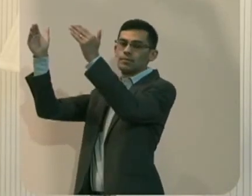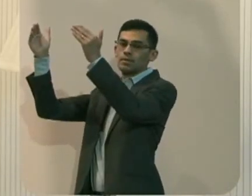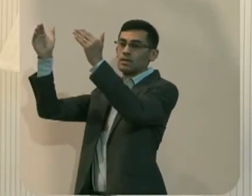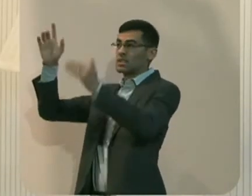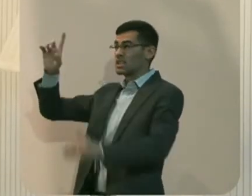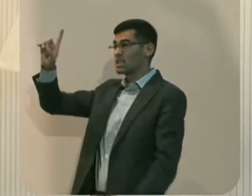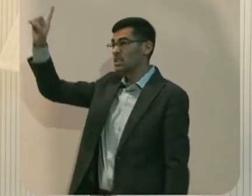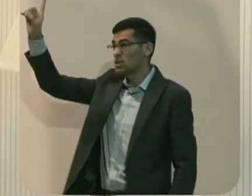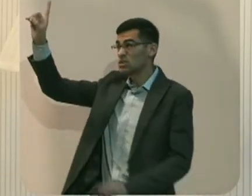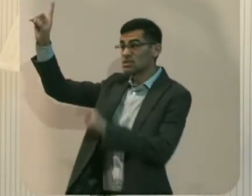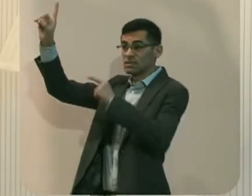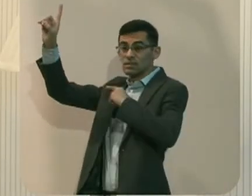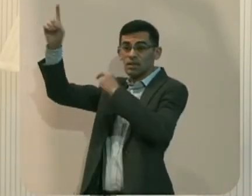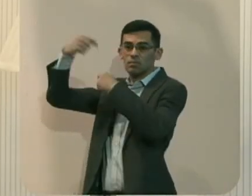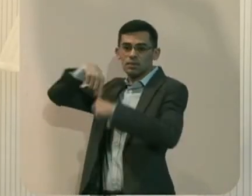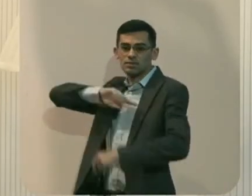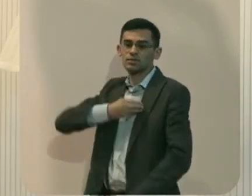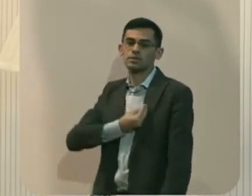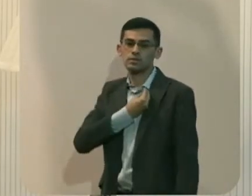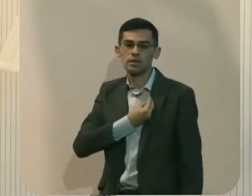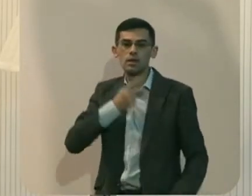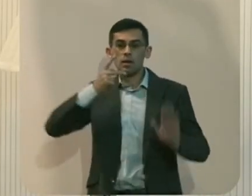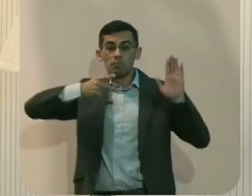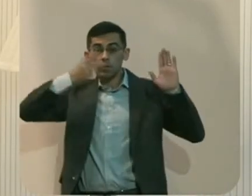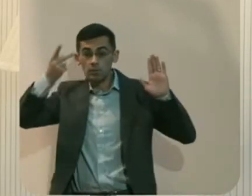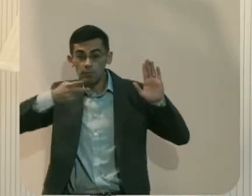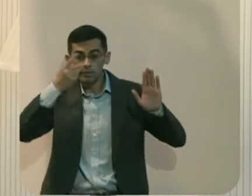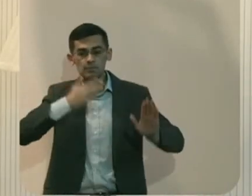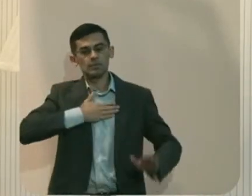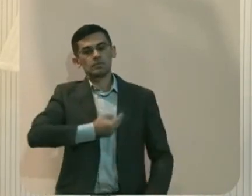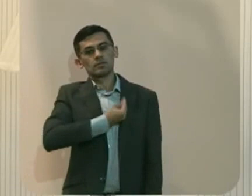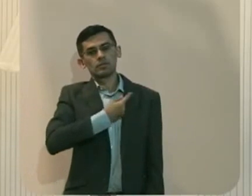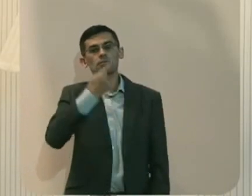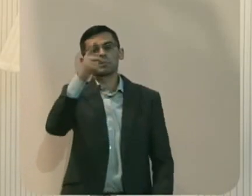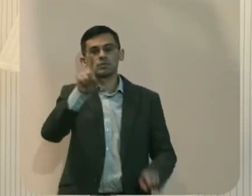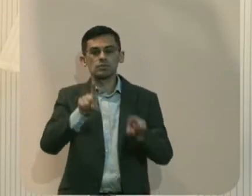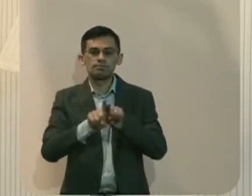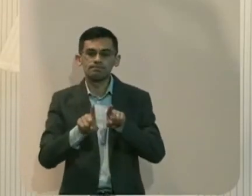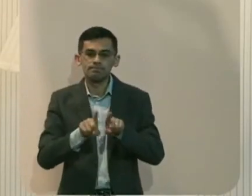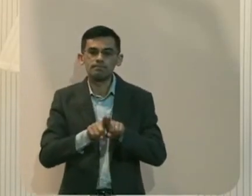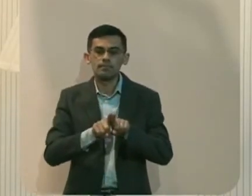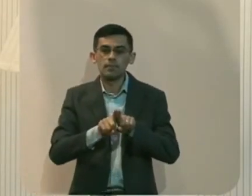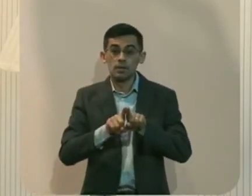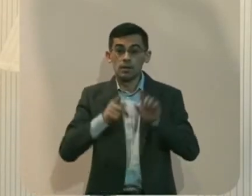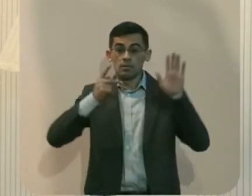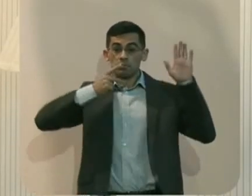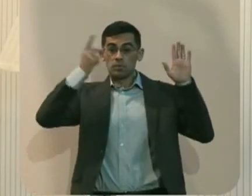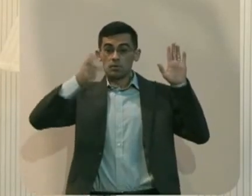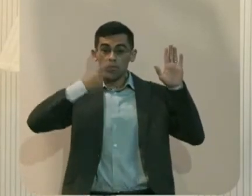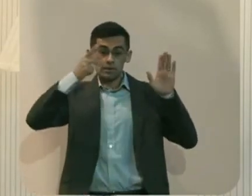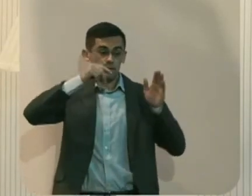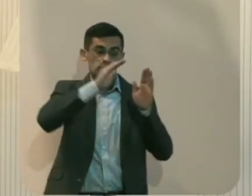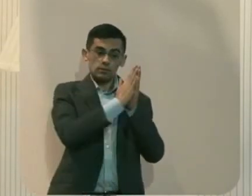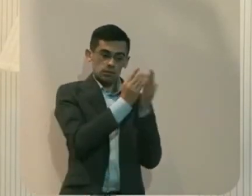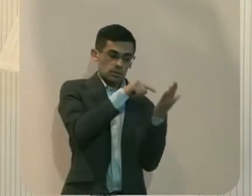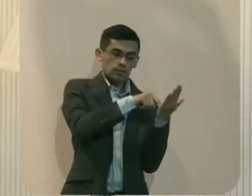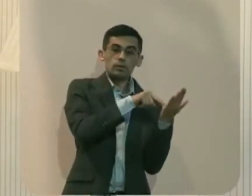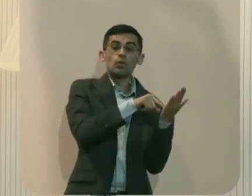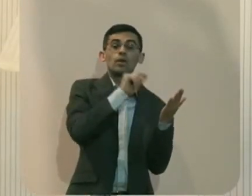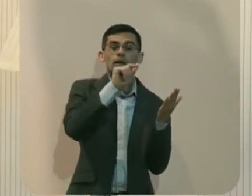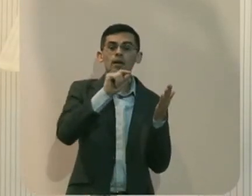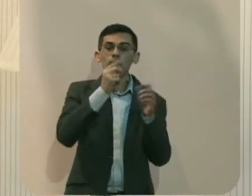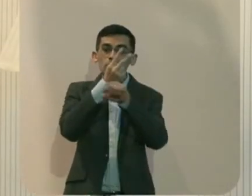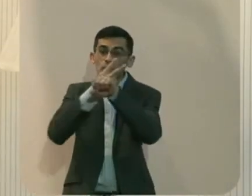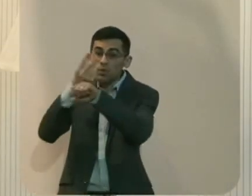que o Senhor tem. A promessa é para mim e para você. A promessa está na Bíblia. Buscai primeiro o reino de Deus e a